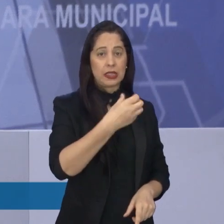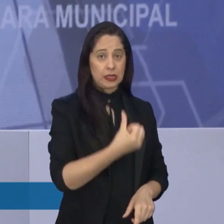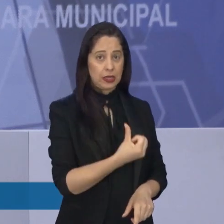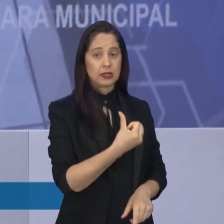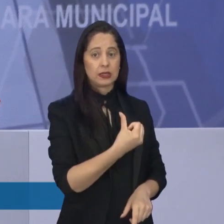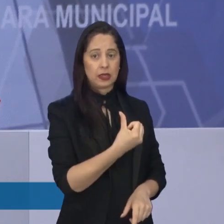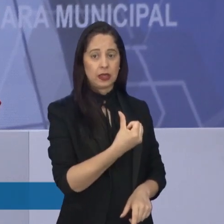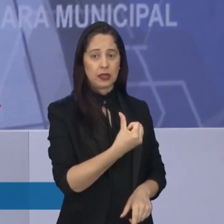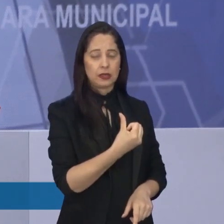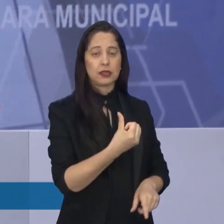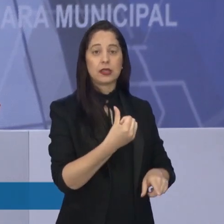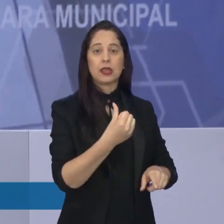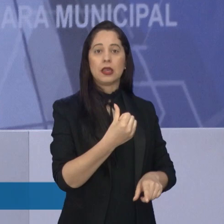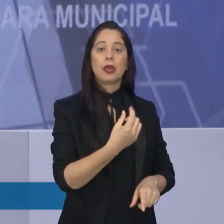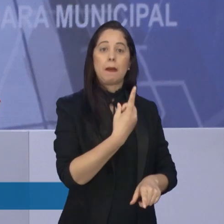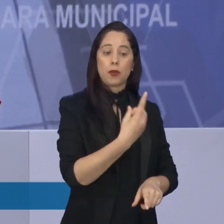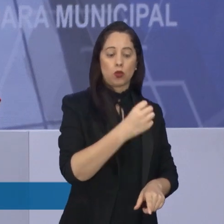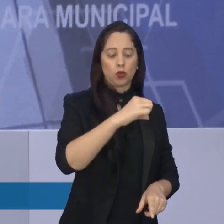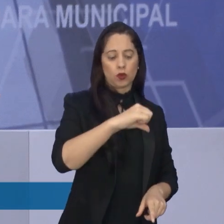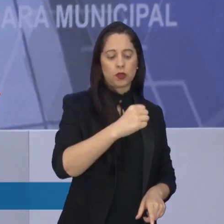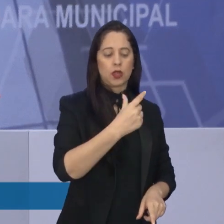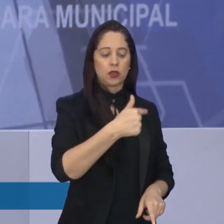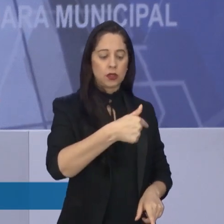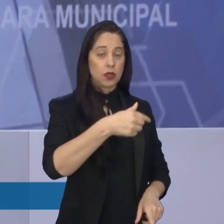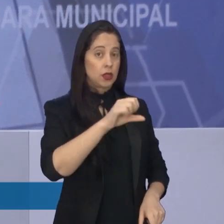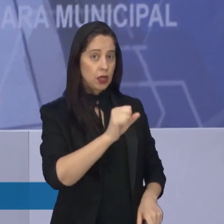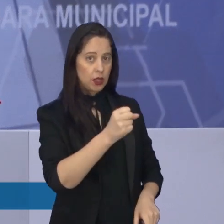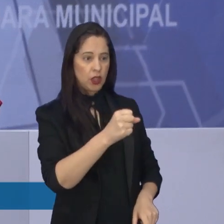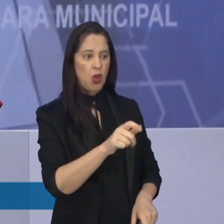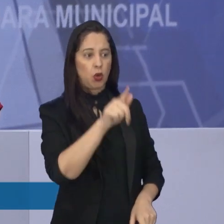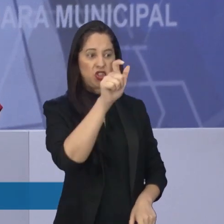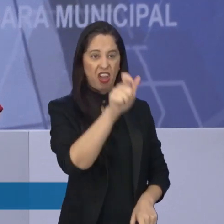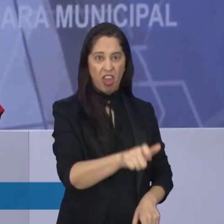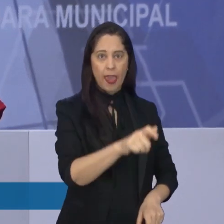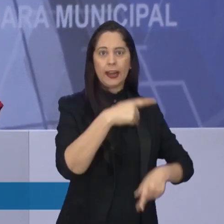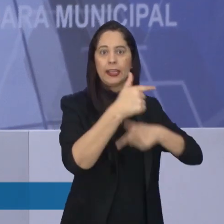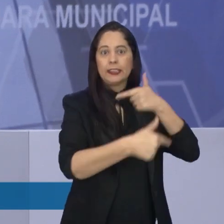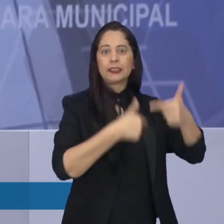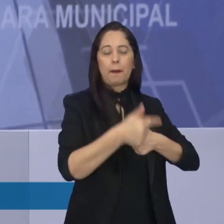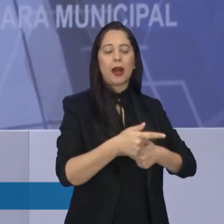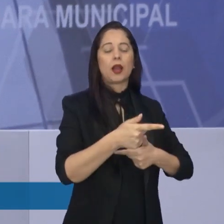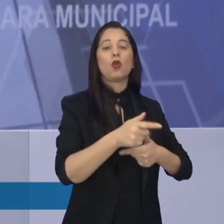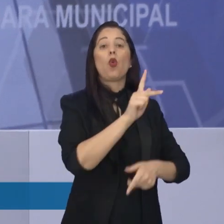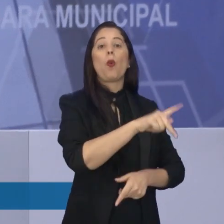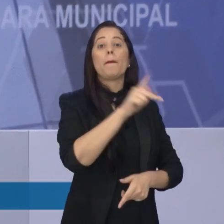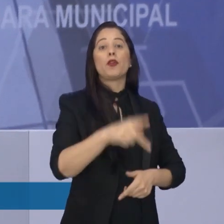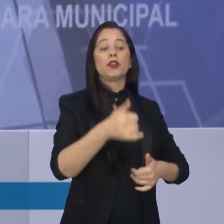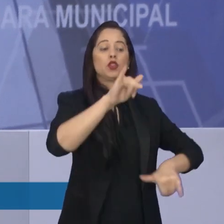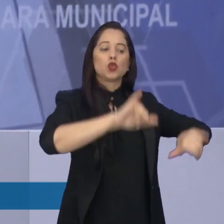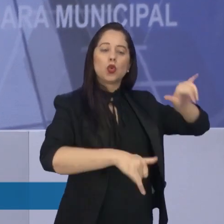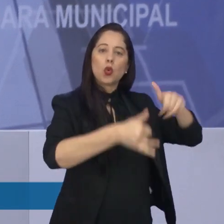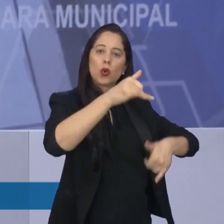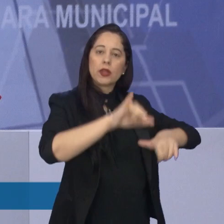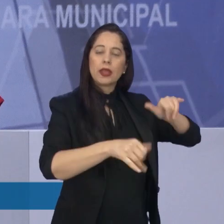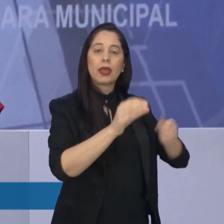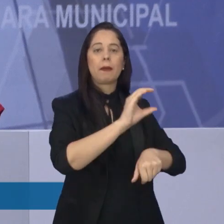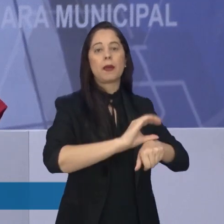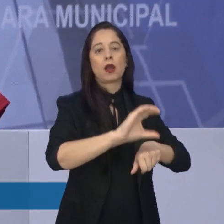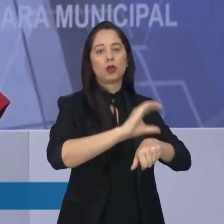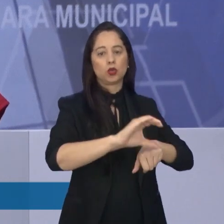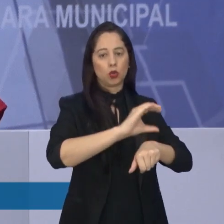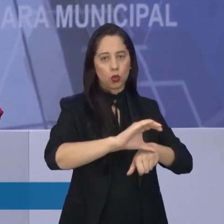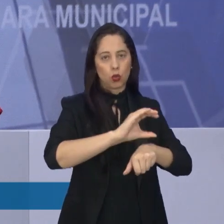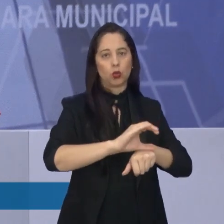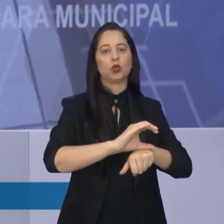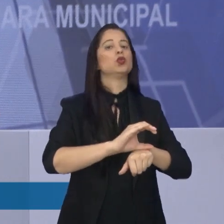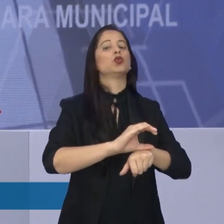1976 e 1978, foi professor de Química do curso acadêmico